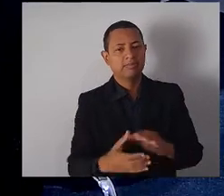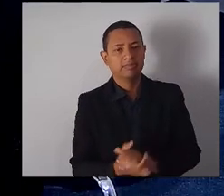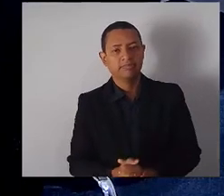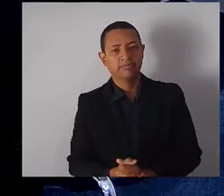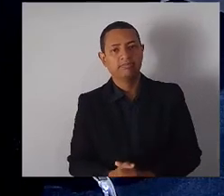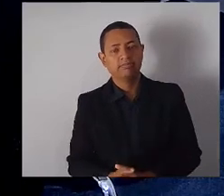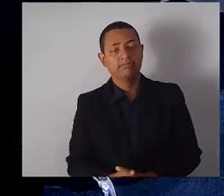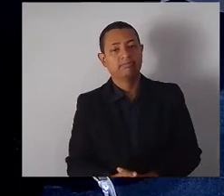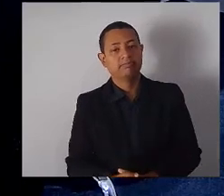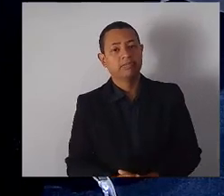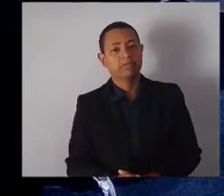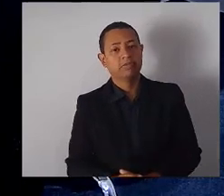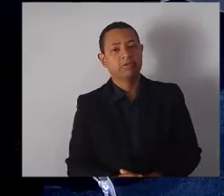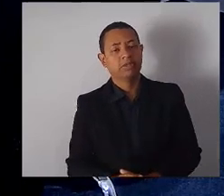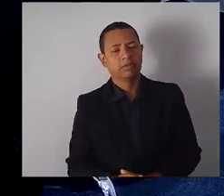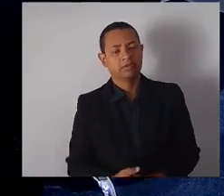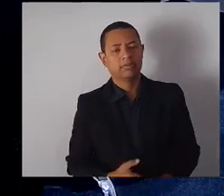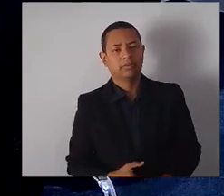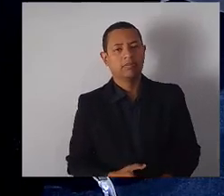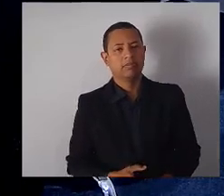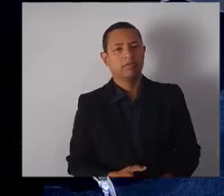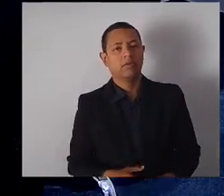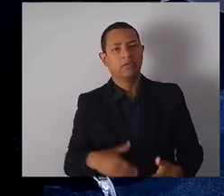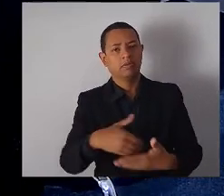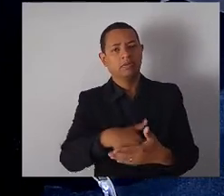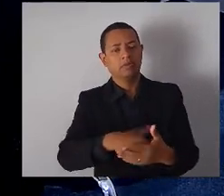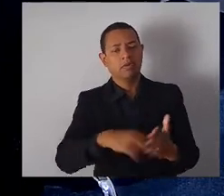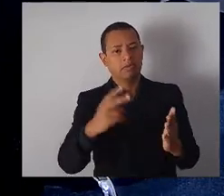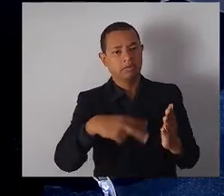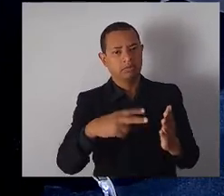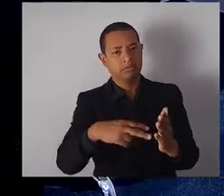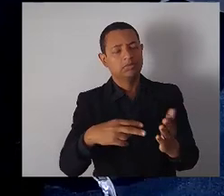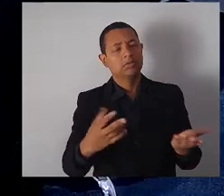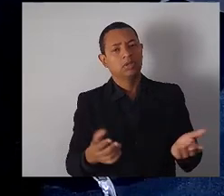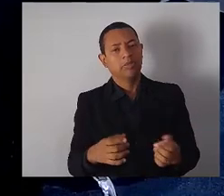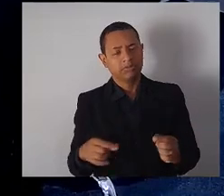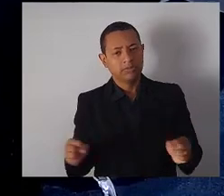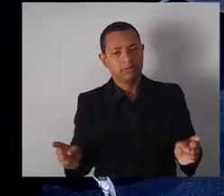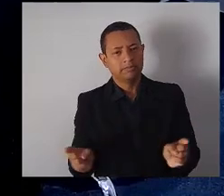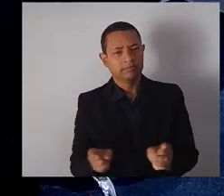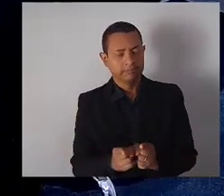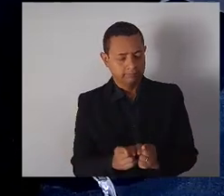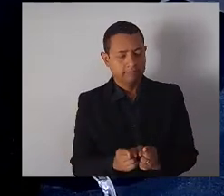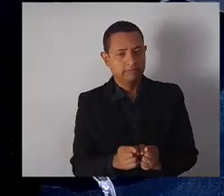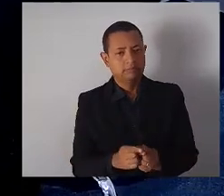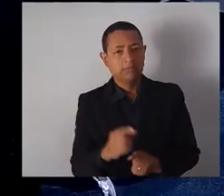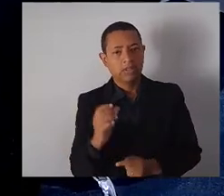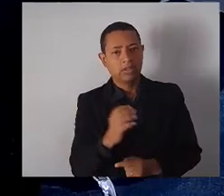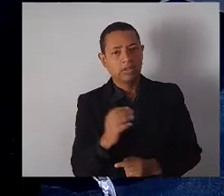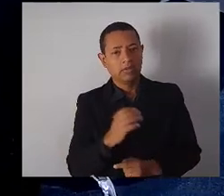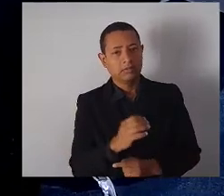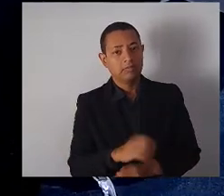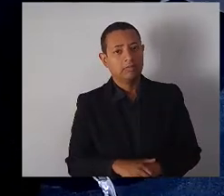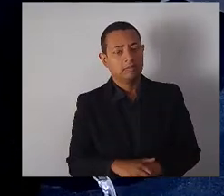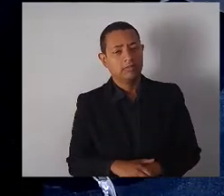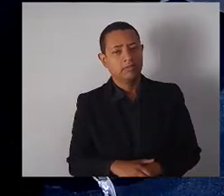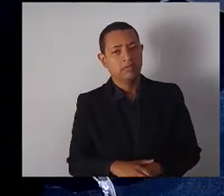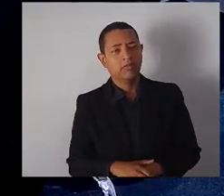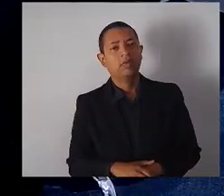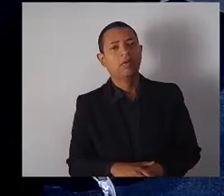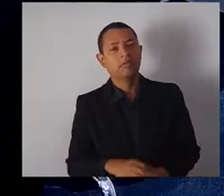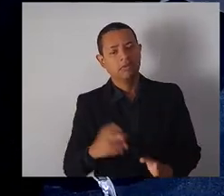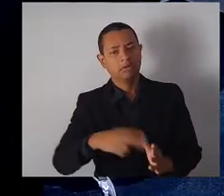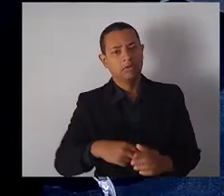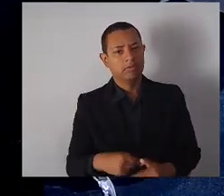leitura do voto, mas para nós sermos um pouco mais breves, eu vou ler as duas preliminares para que